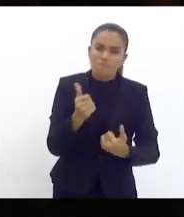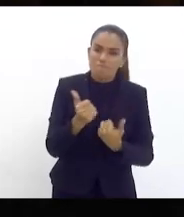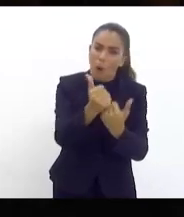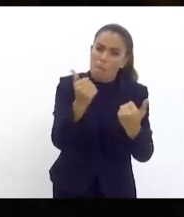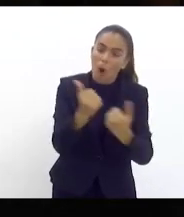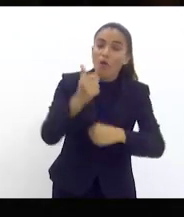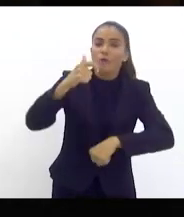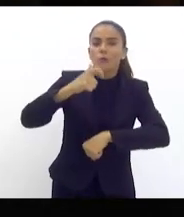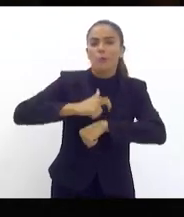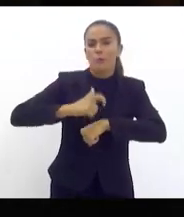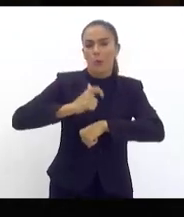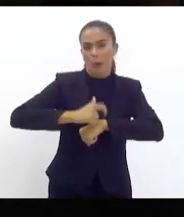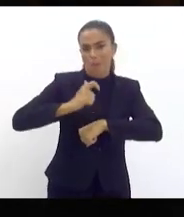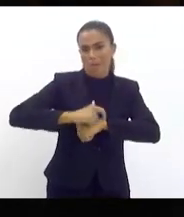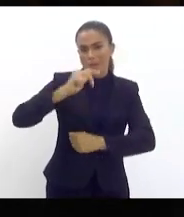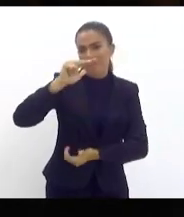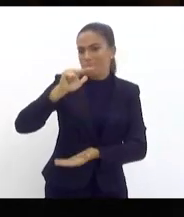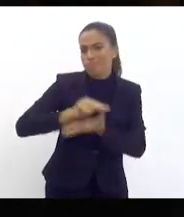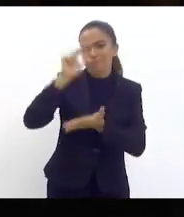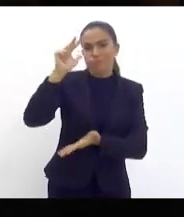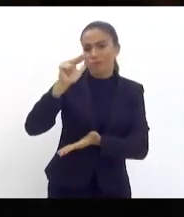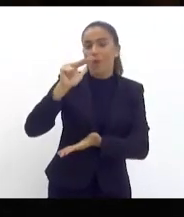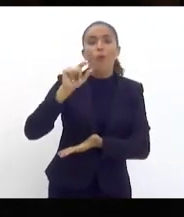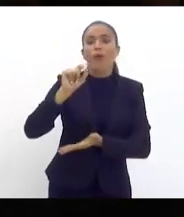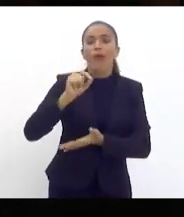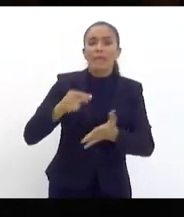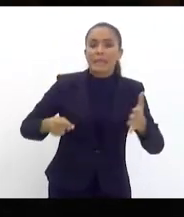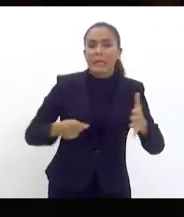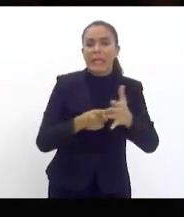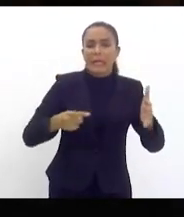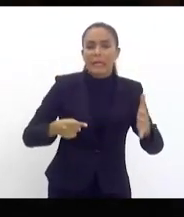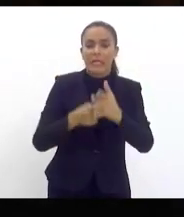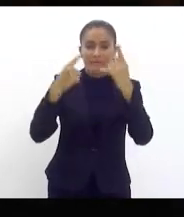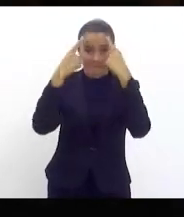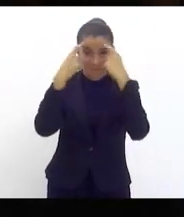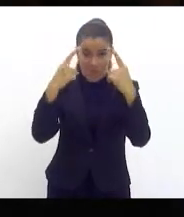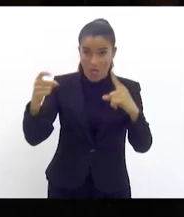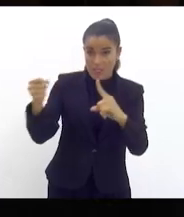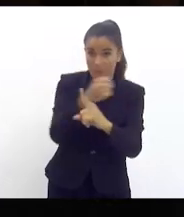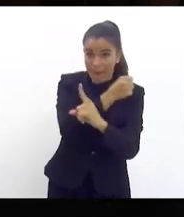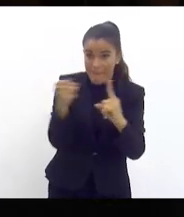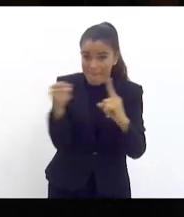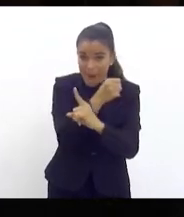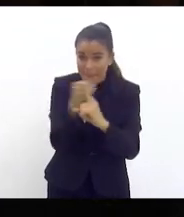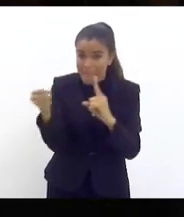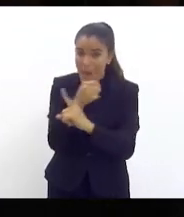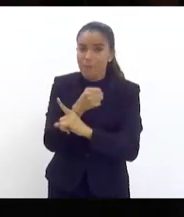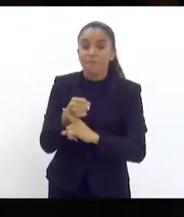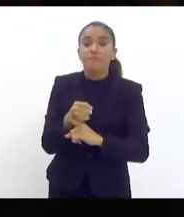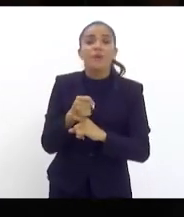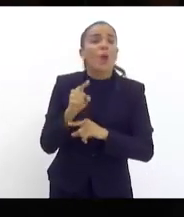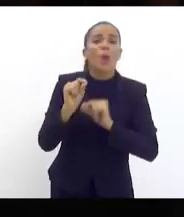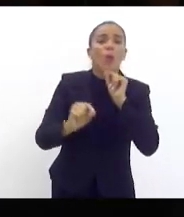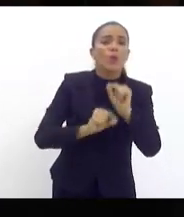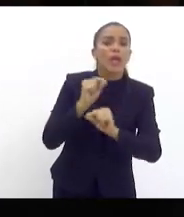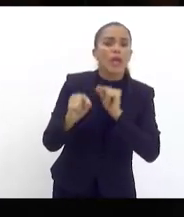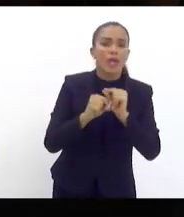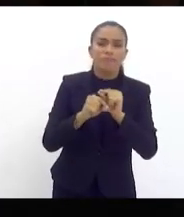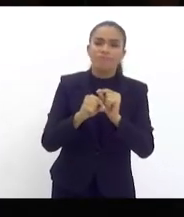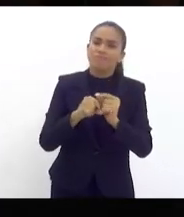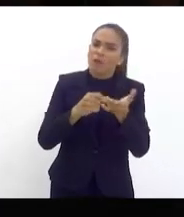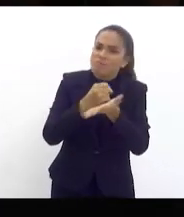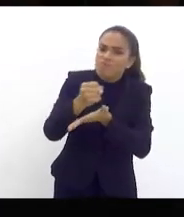no momento da formalização das mais diversas denúncias de violências que elas sofrem. Trata-se de uma